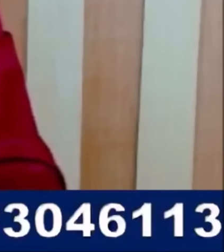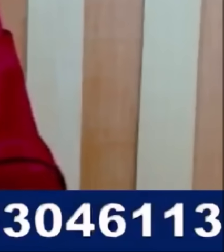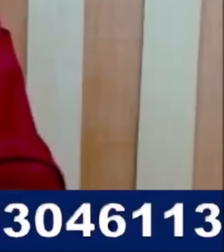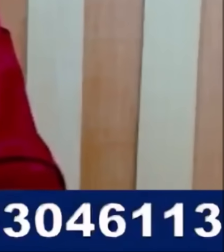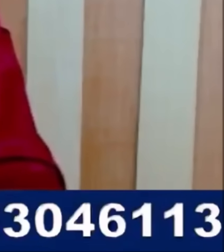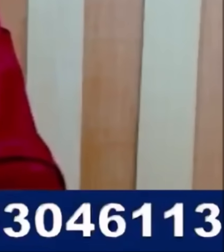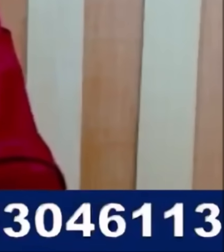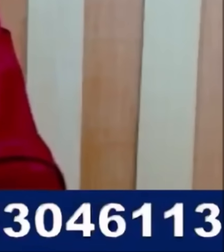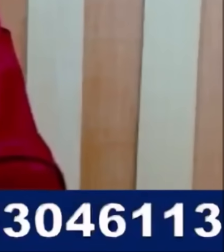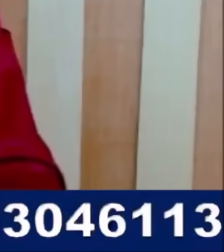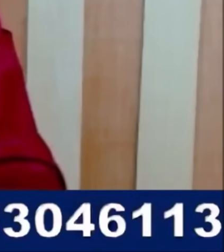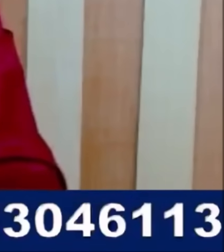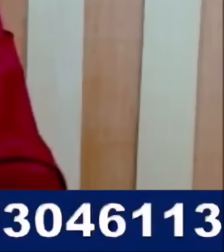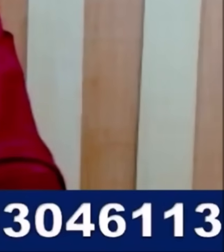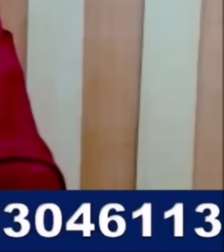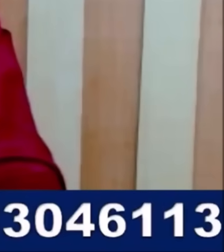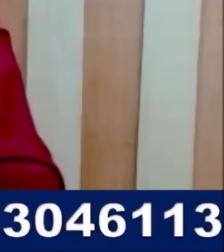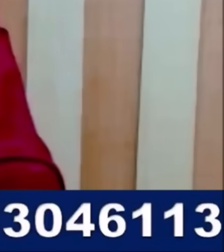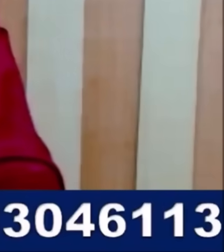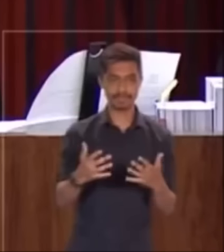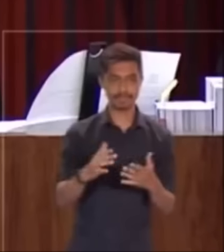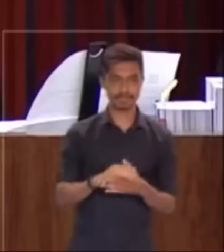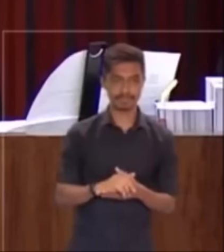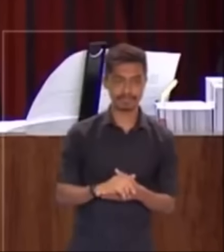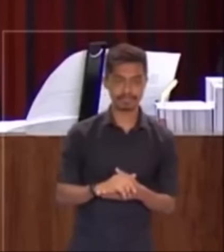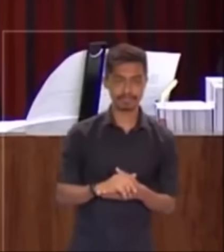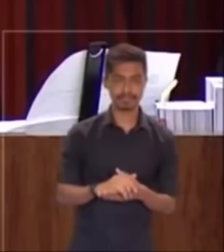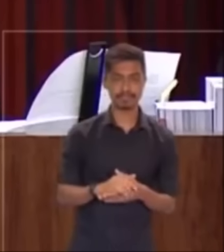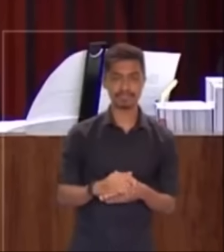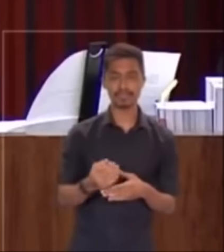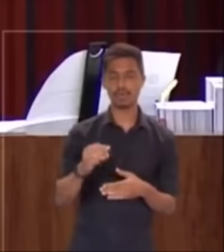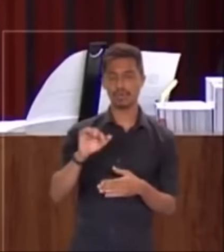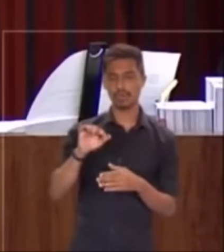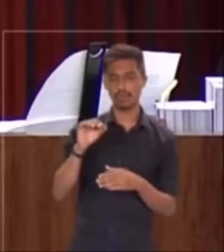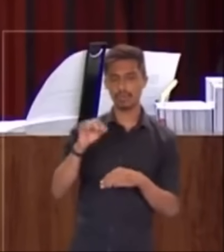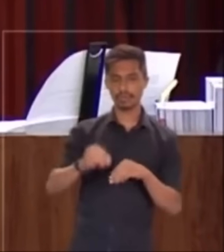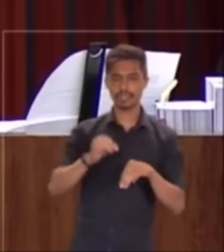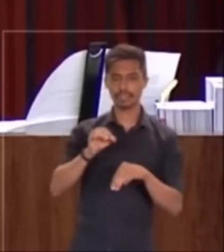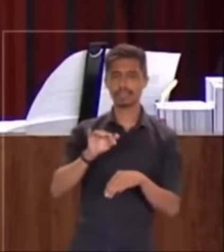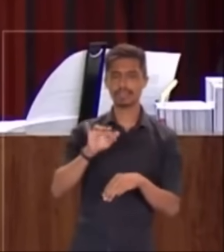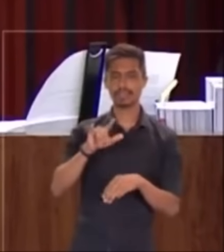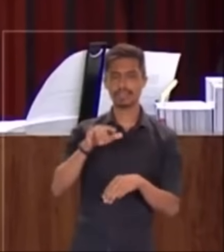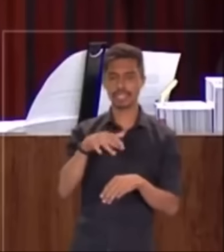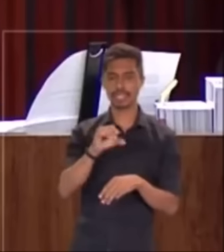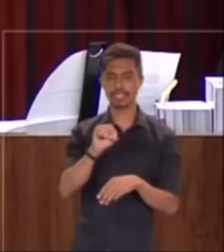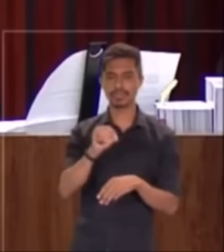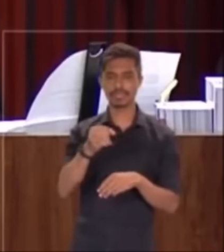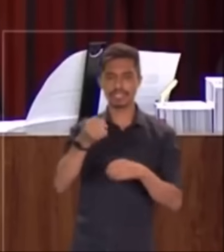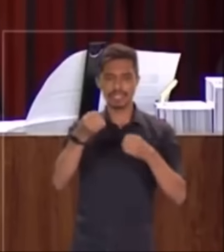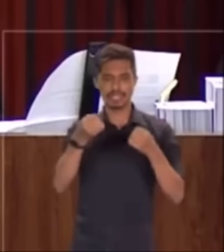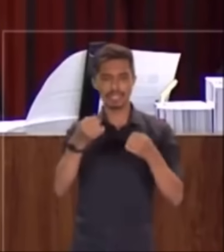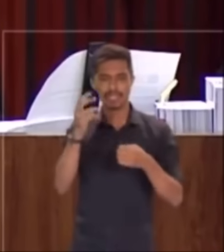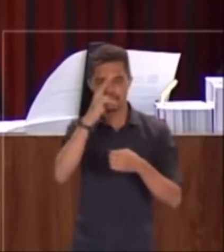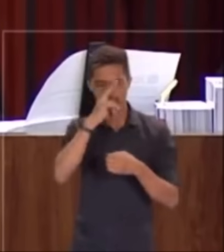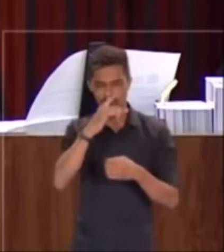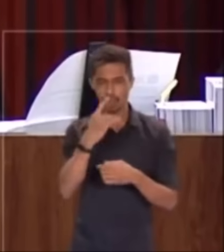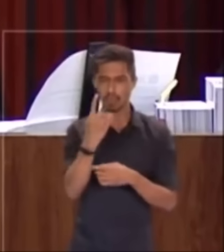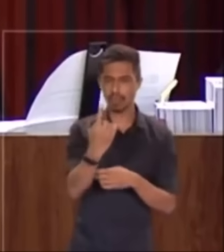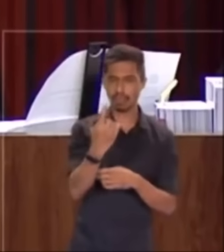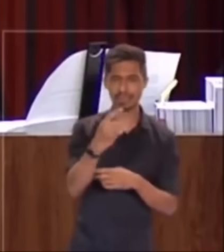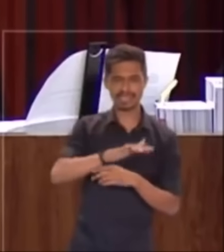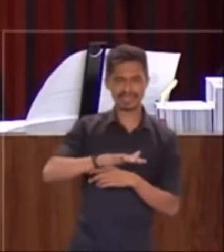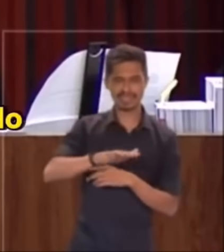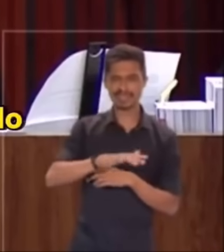pagar pelos crimes que cometeu no Brasil uma cenaa patética e triste pro